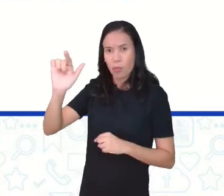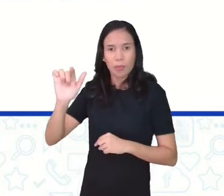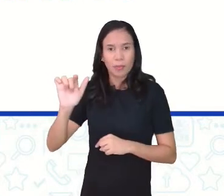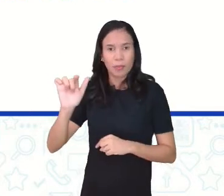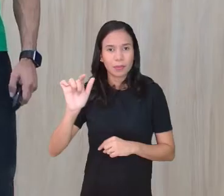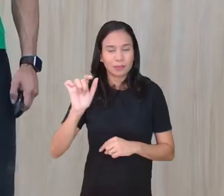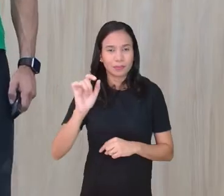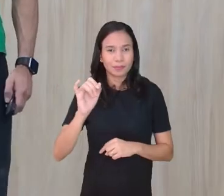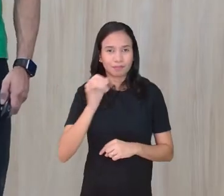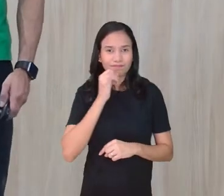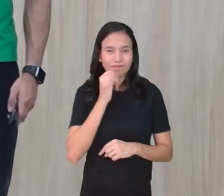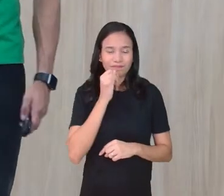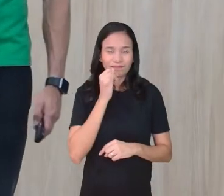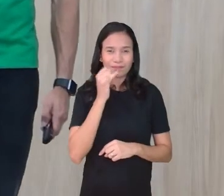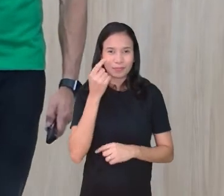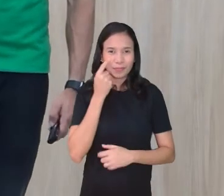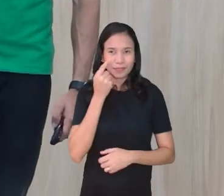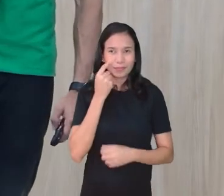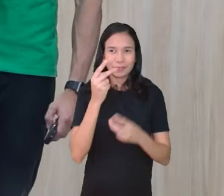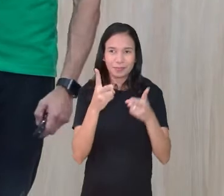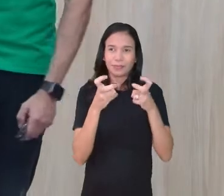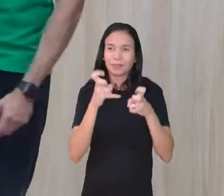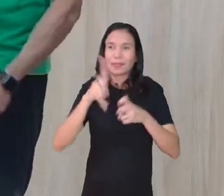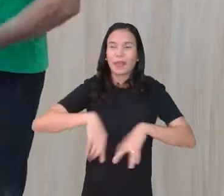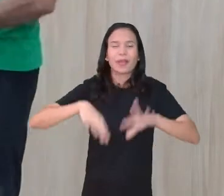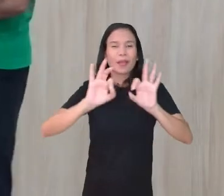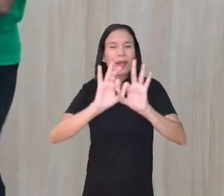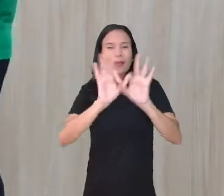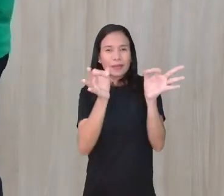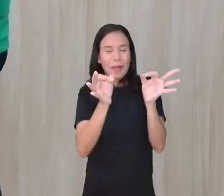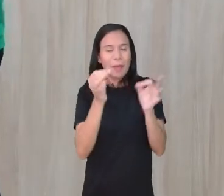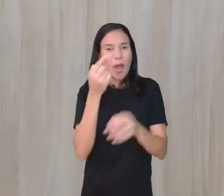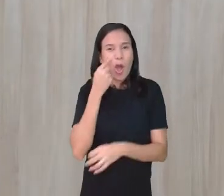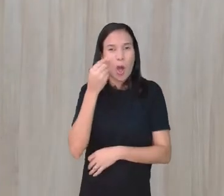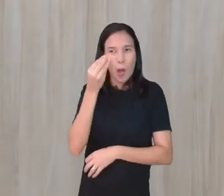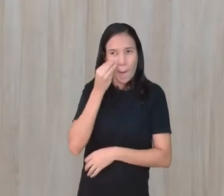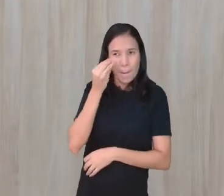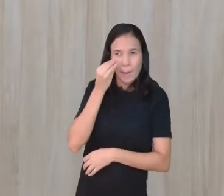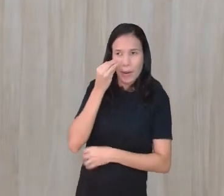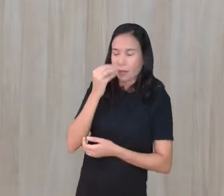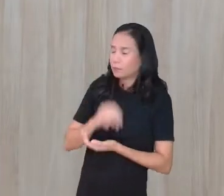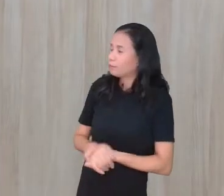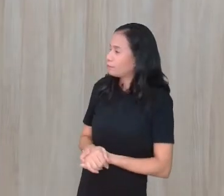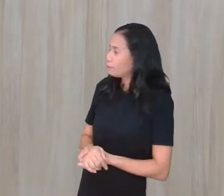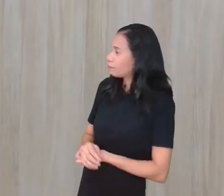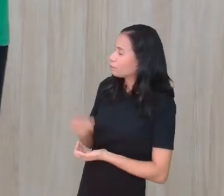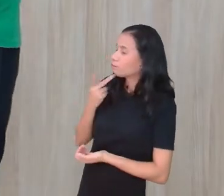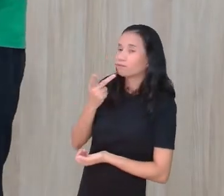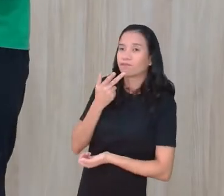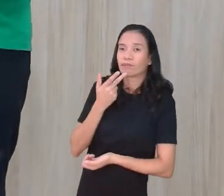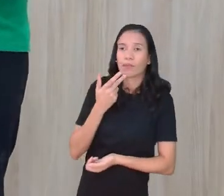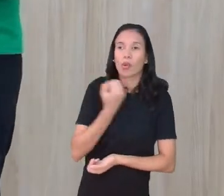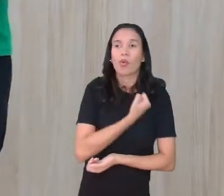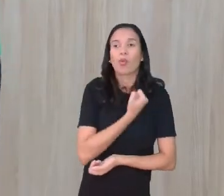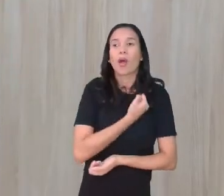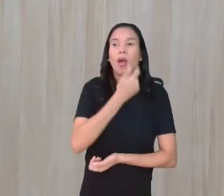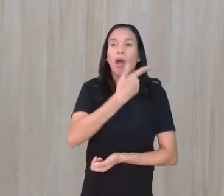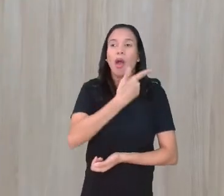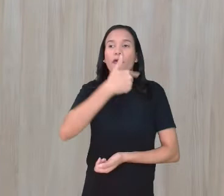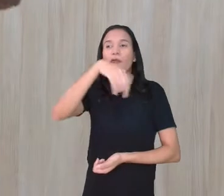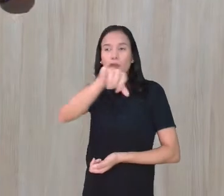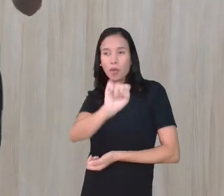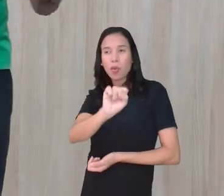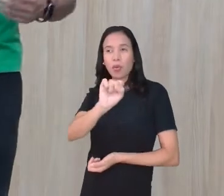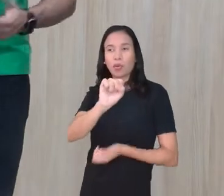Quando a gente olha aí na tabelinha, é muito simples, né? Observa a tabelinha aí, eu digo para vocês. O 28, ele